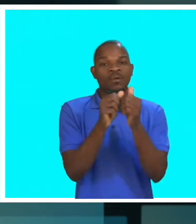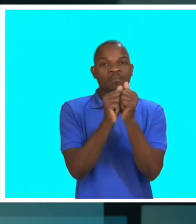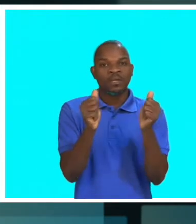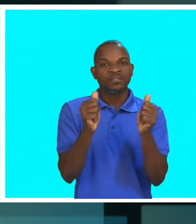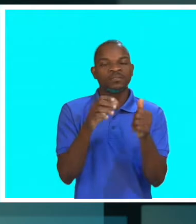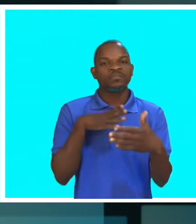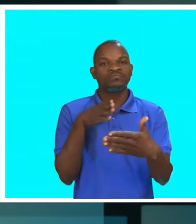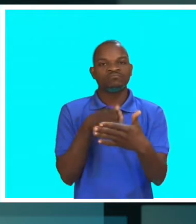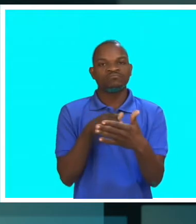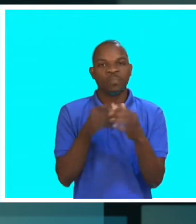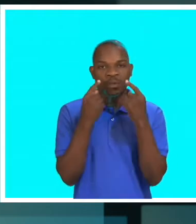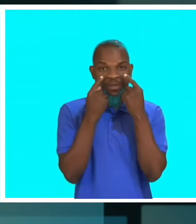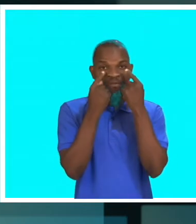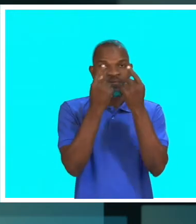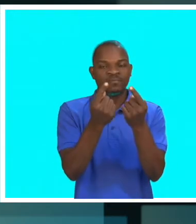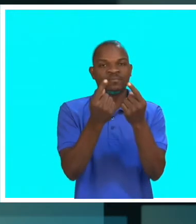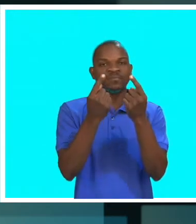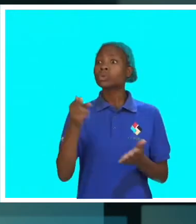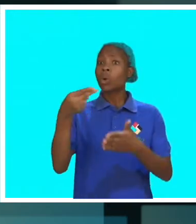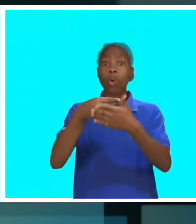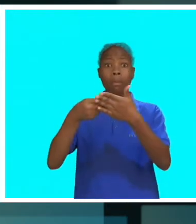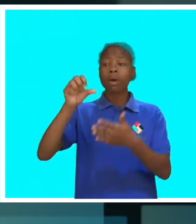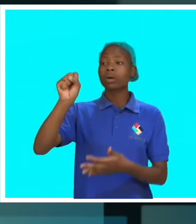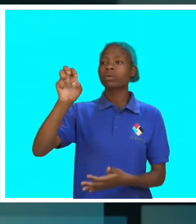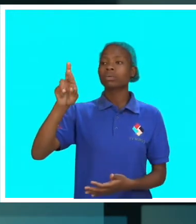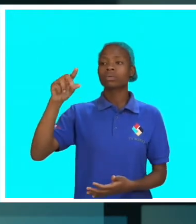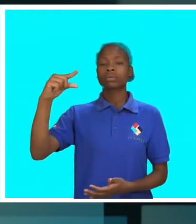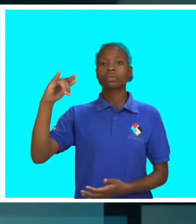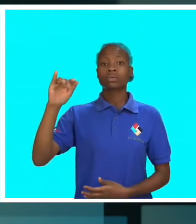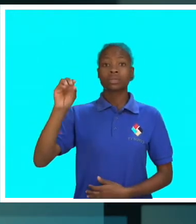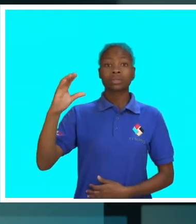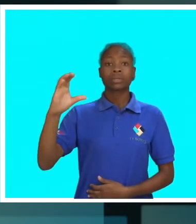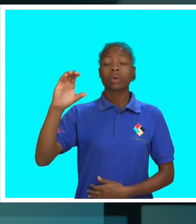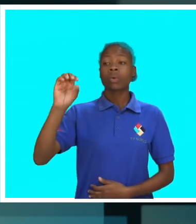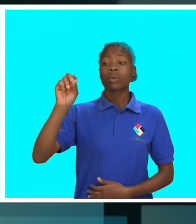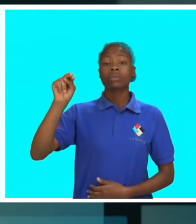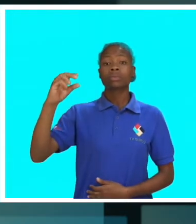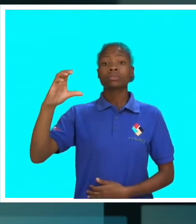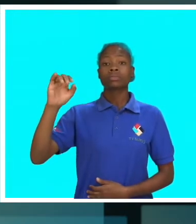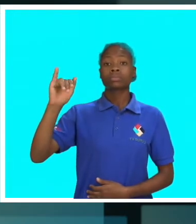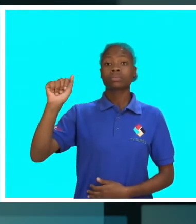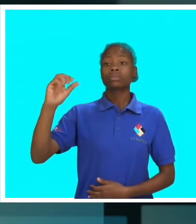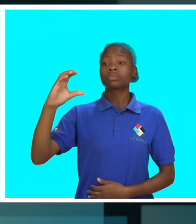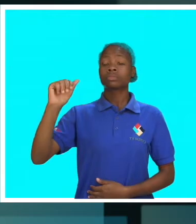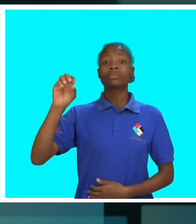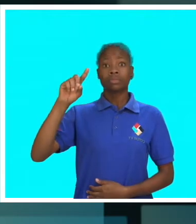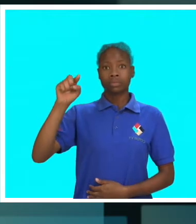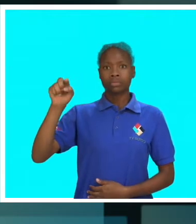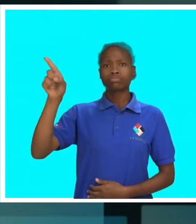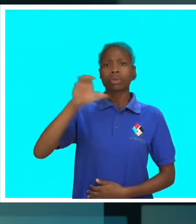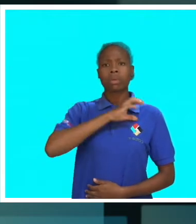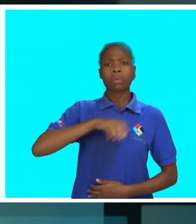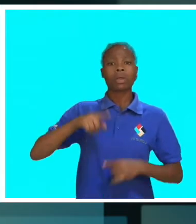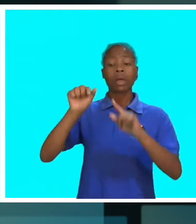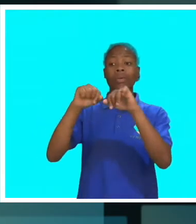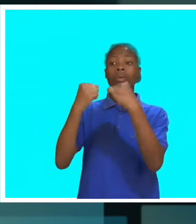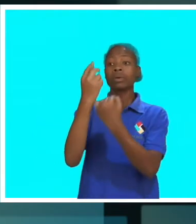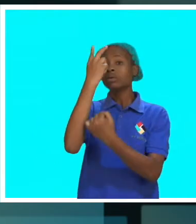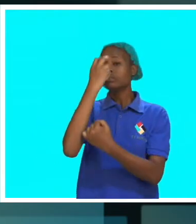eles já têm dificuldade de enxergar. Sérgio Consenção, presidente da Associação dos Cegos e